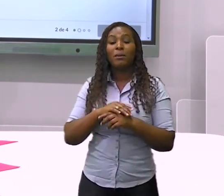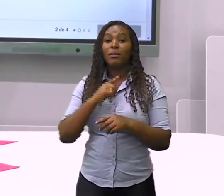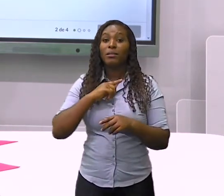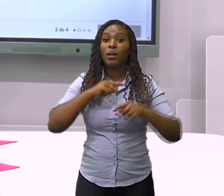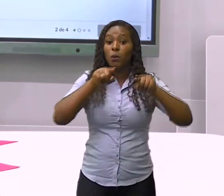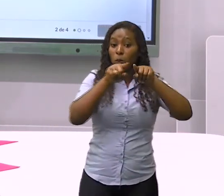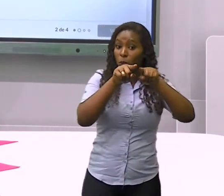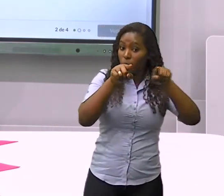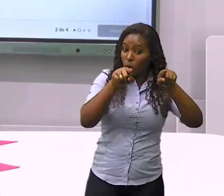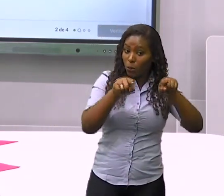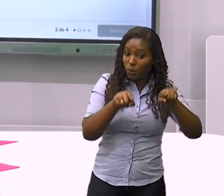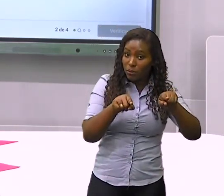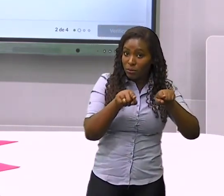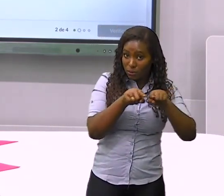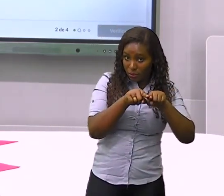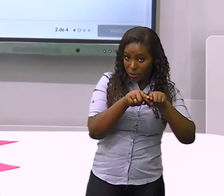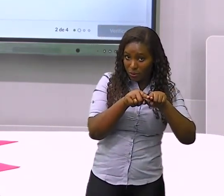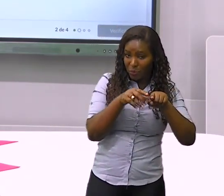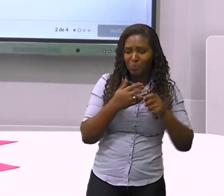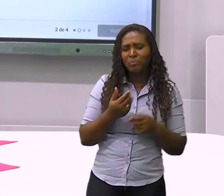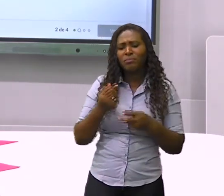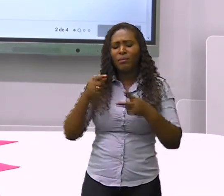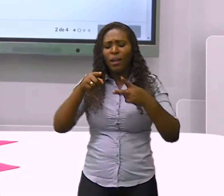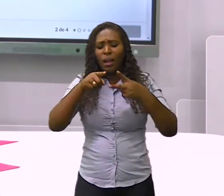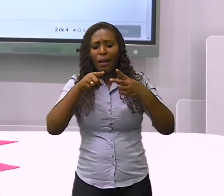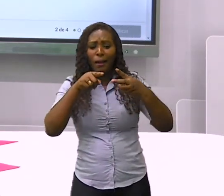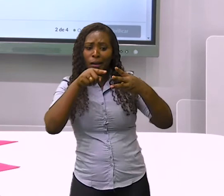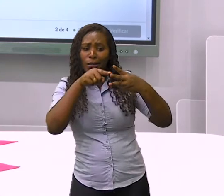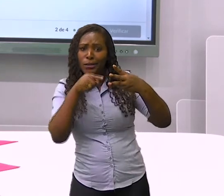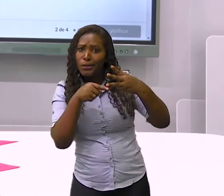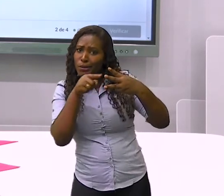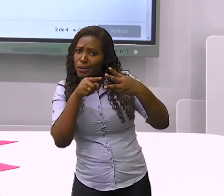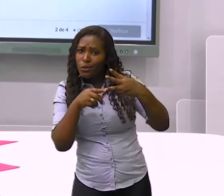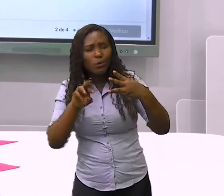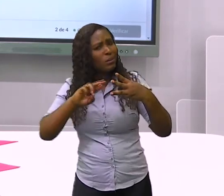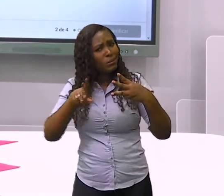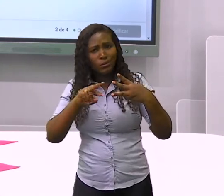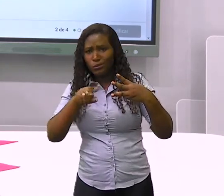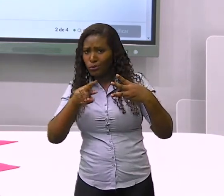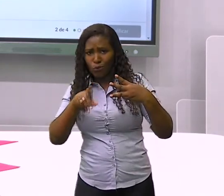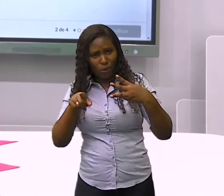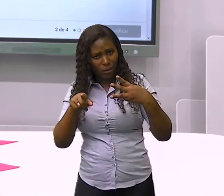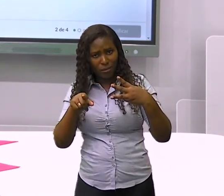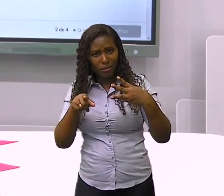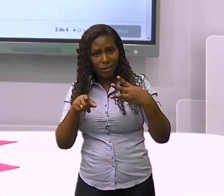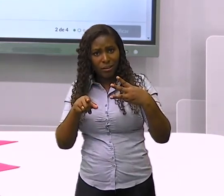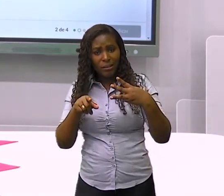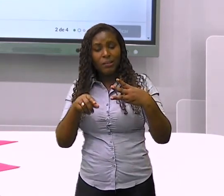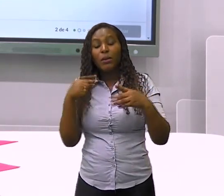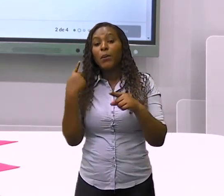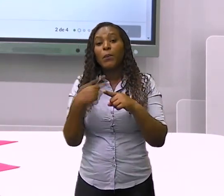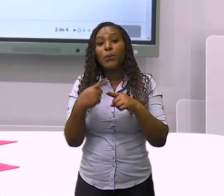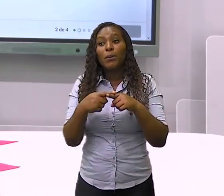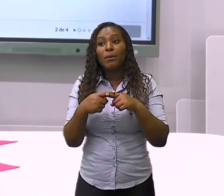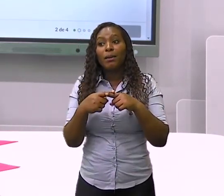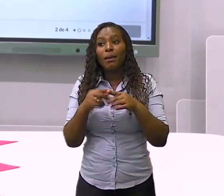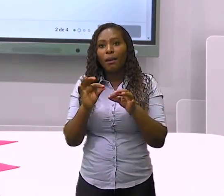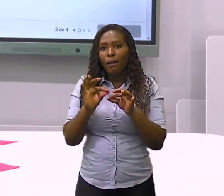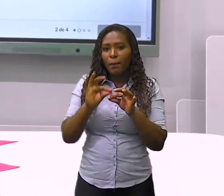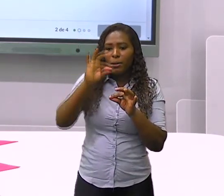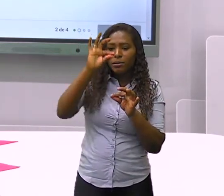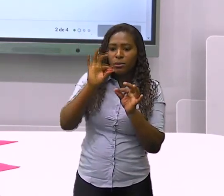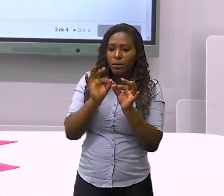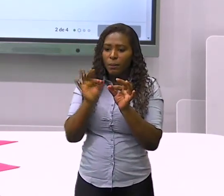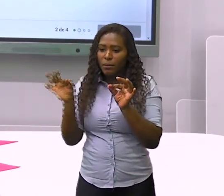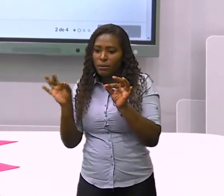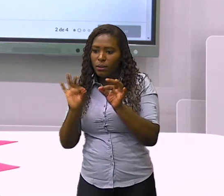então essa aqui é quadrado. As outras duas não são. Por quê? A medida dos lados é diferente.